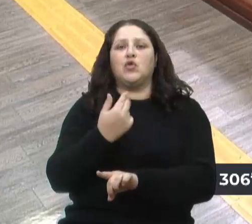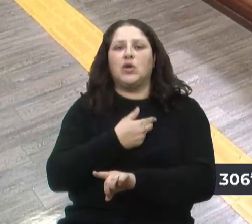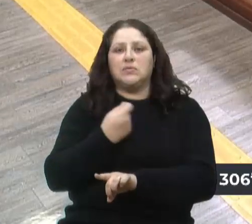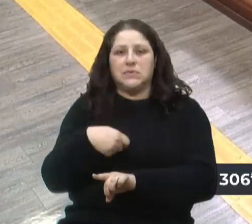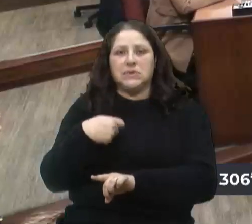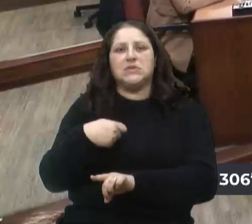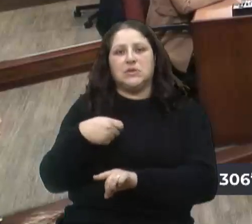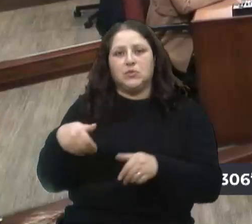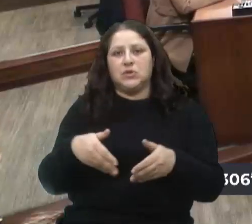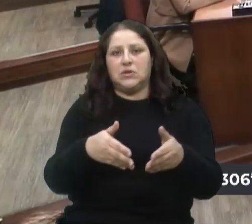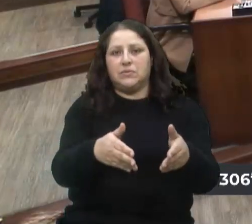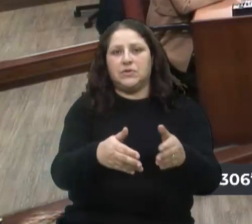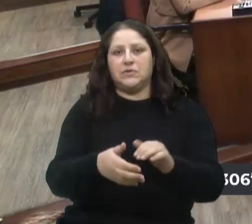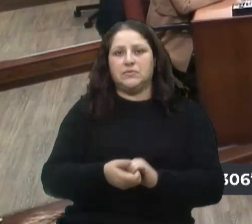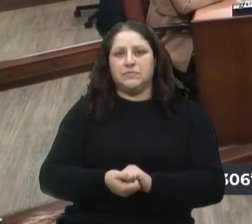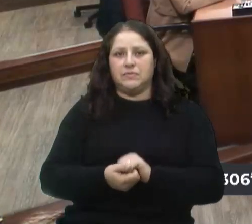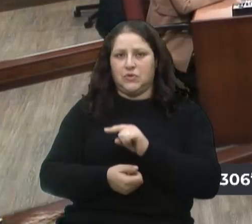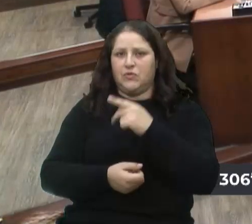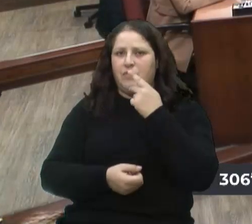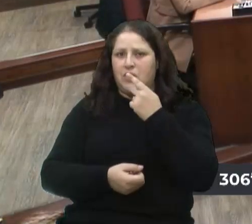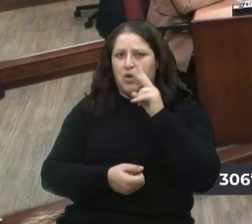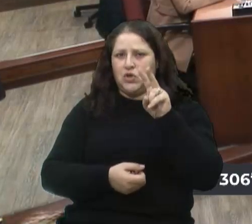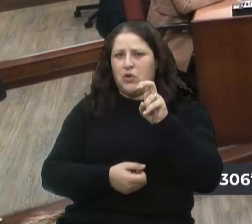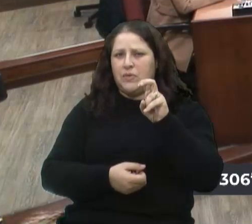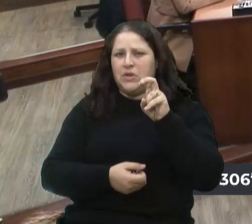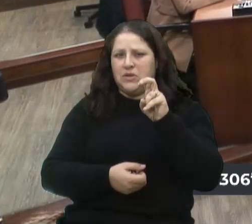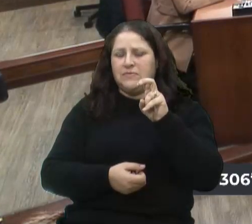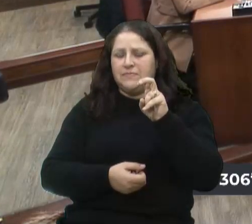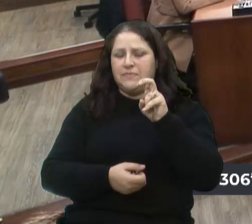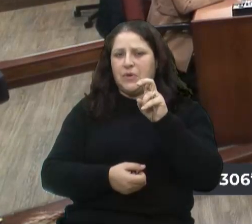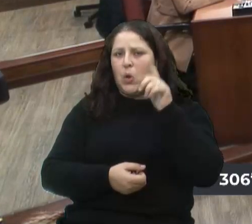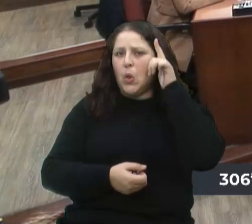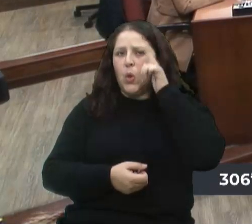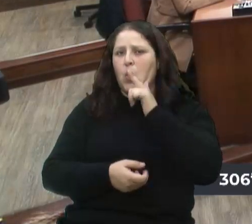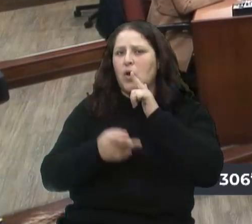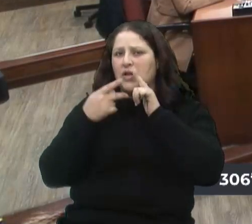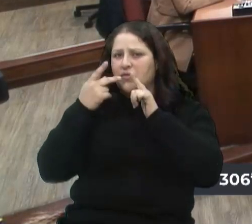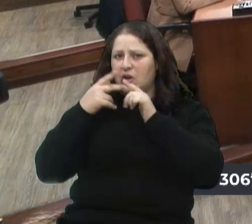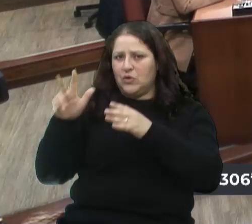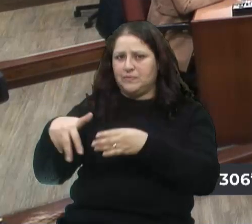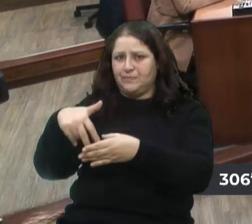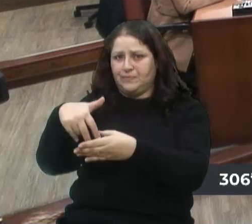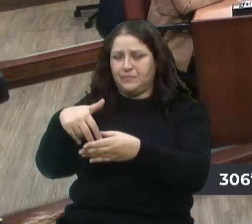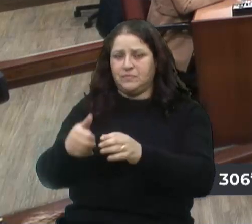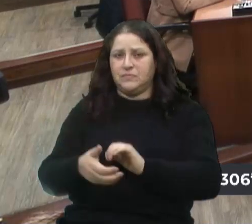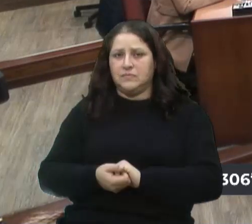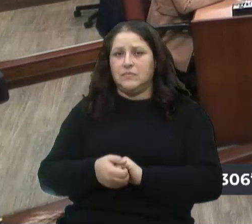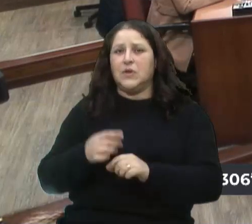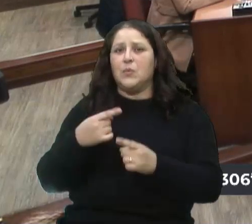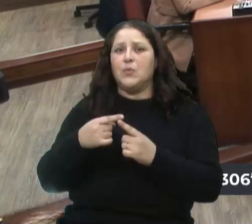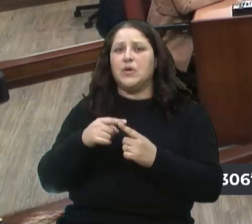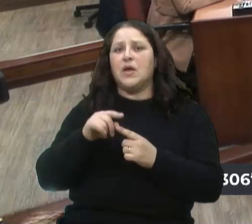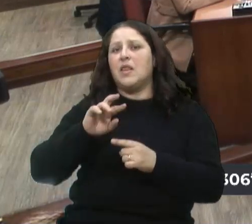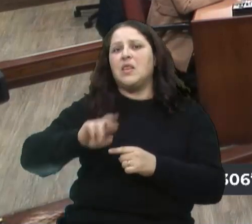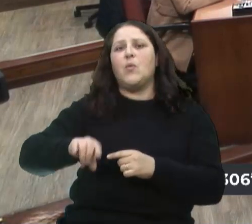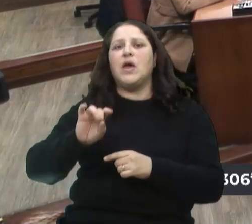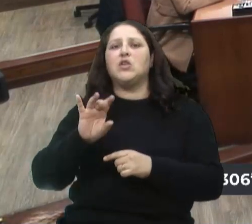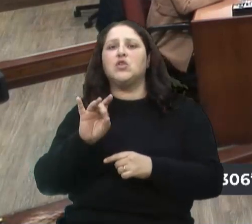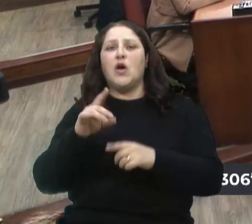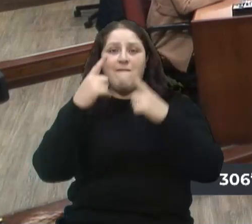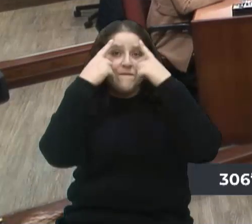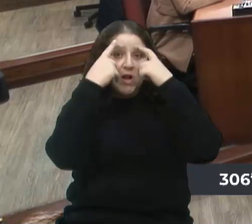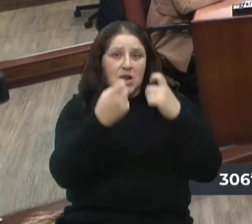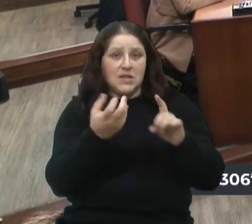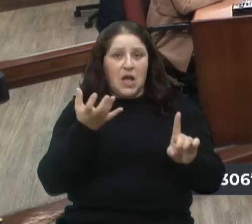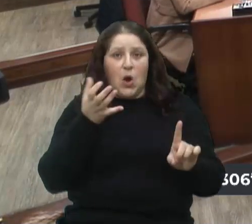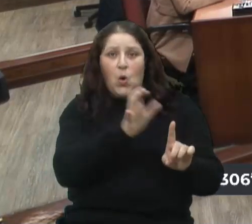vereador. Não, vereadora Rose, sobre a situação que o vereador Lucas trouxe à tribuna, né? Porque não é só uma intolerância religiosa, é